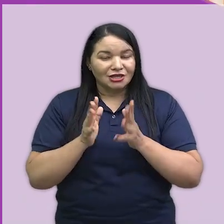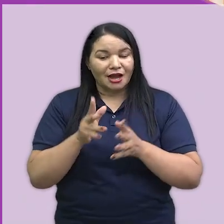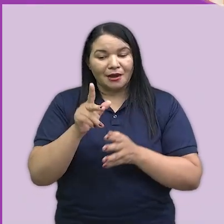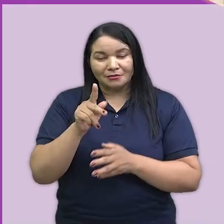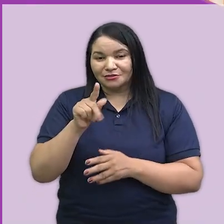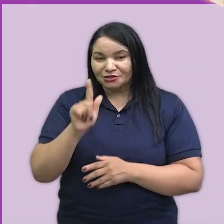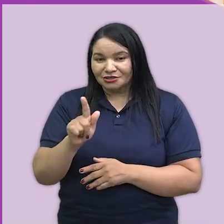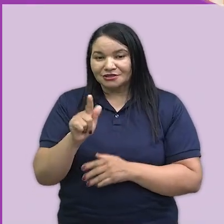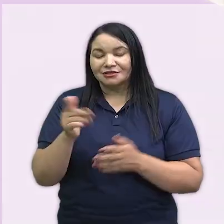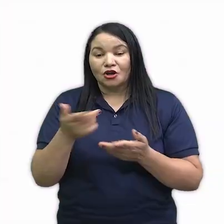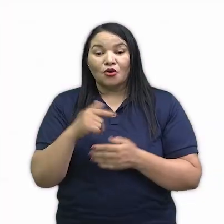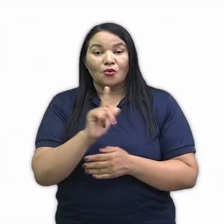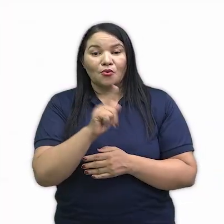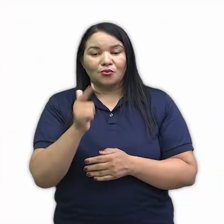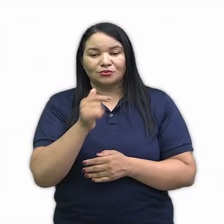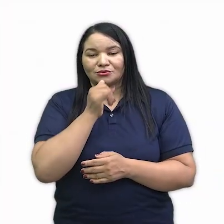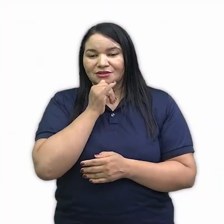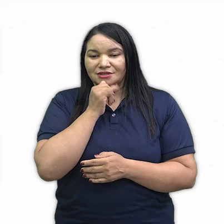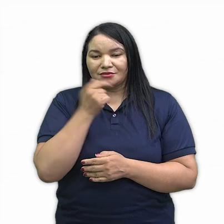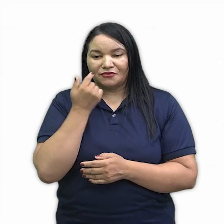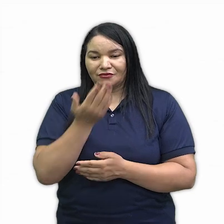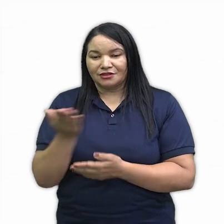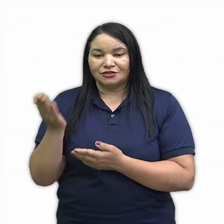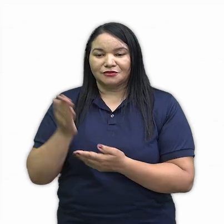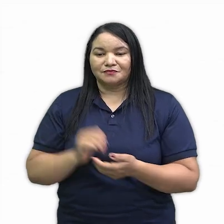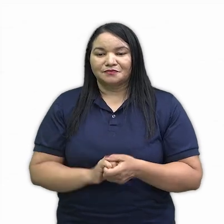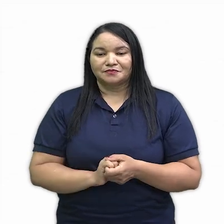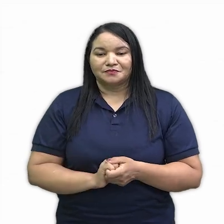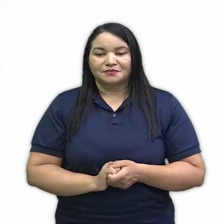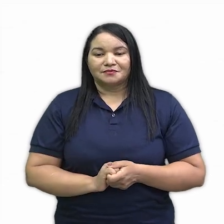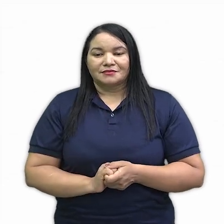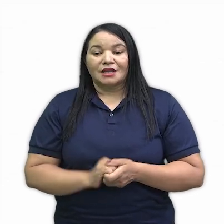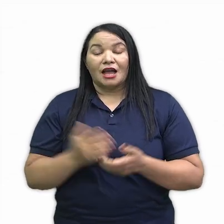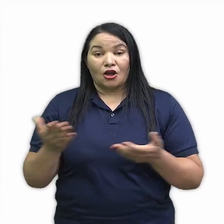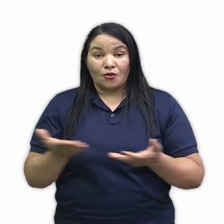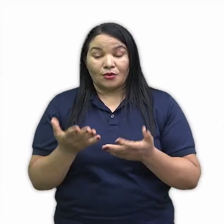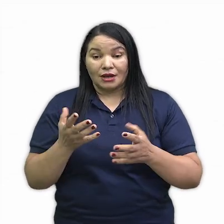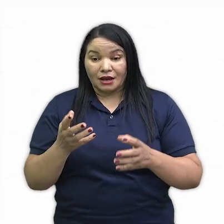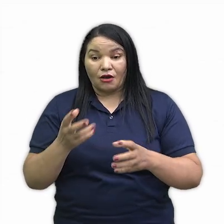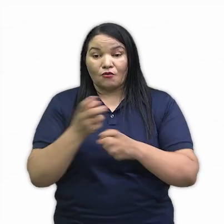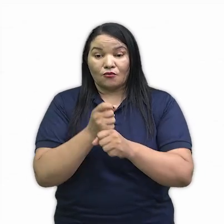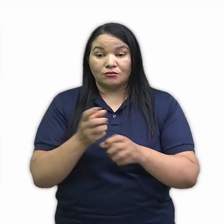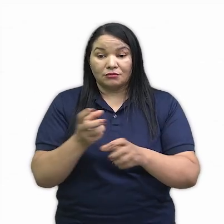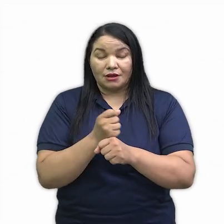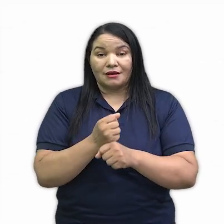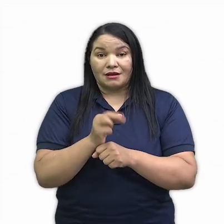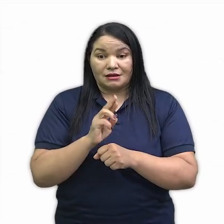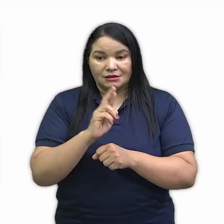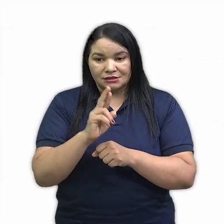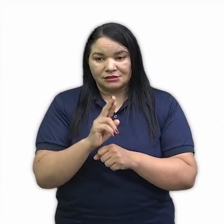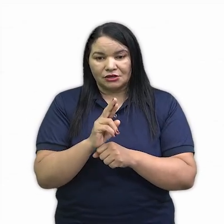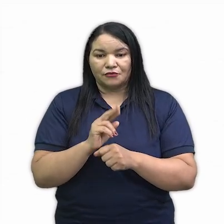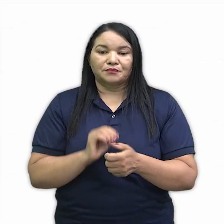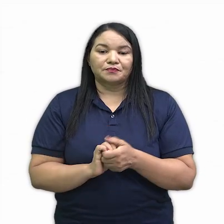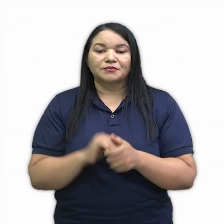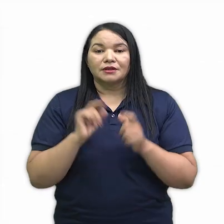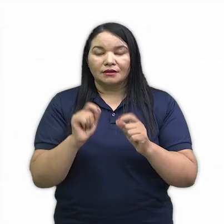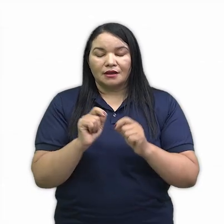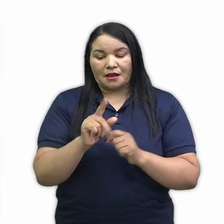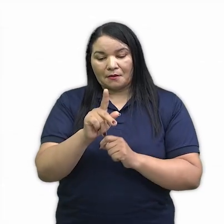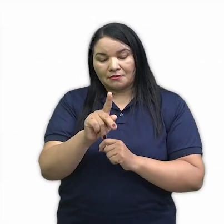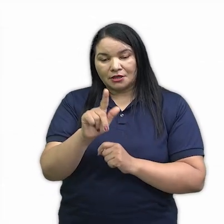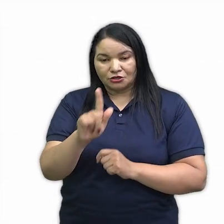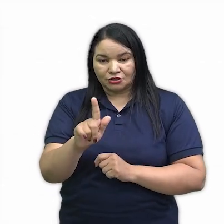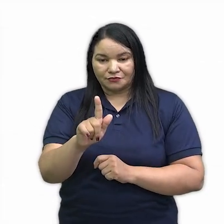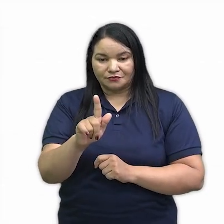PG, vamos para mais um exemplo, acompanhe comigo aí na tela, olha só. Vamos calcular a razão da seguinte PG.